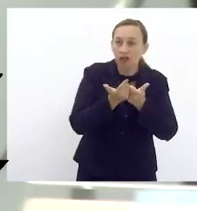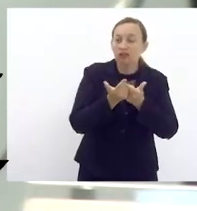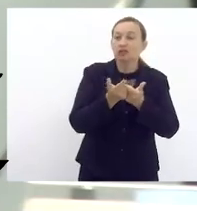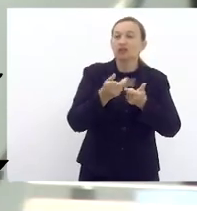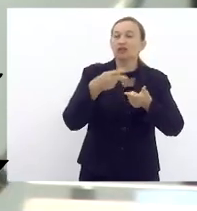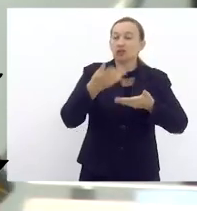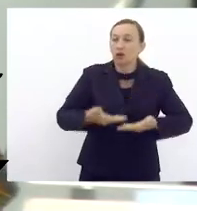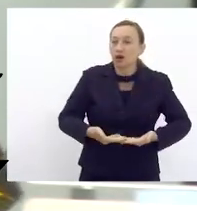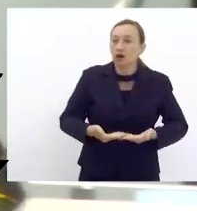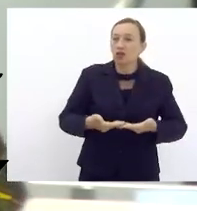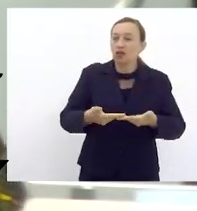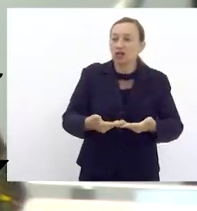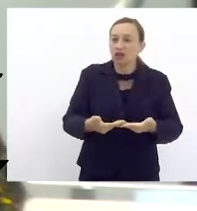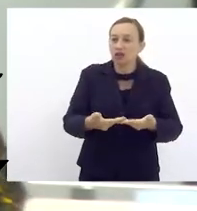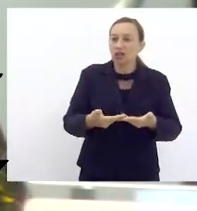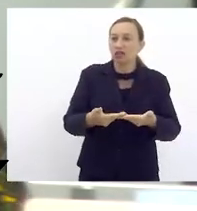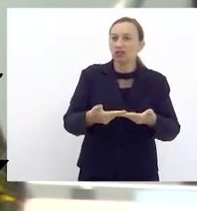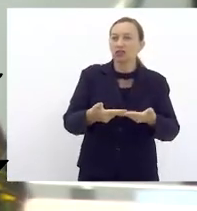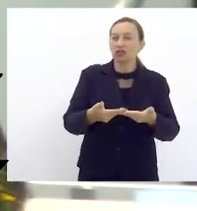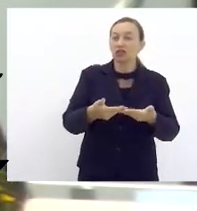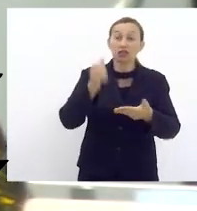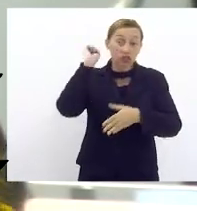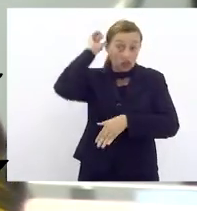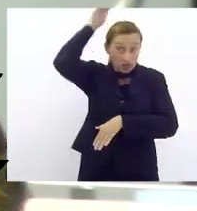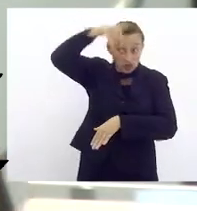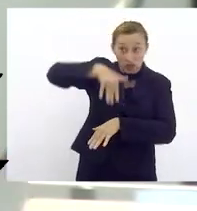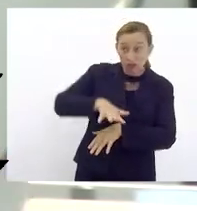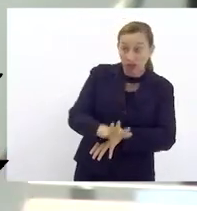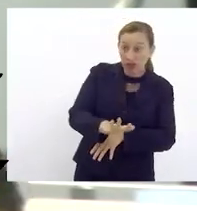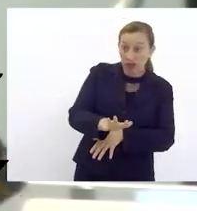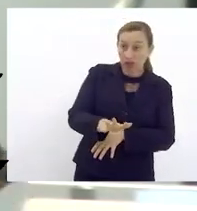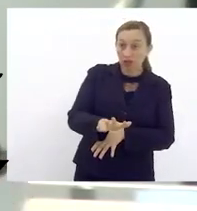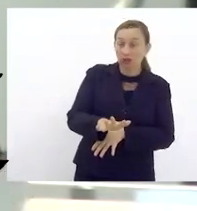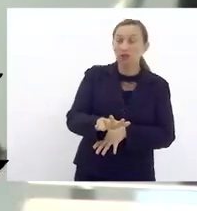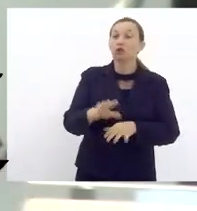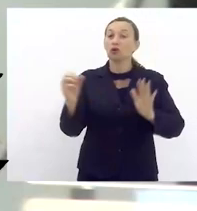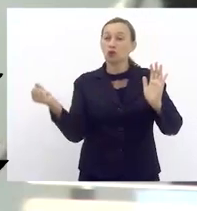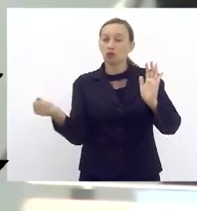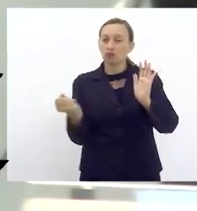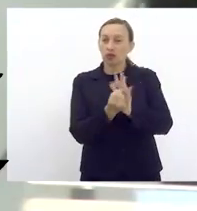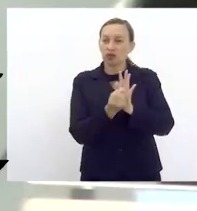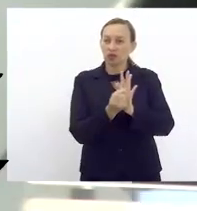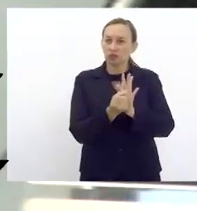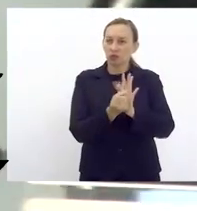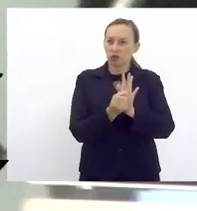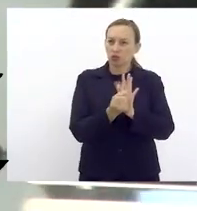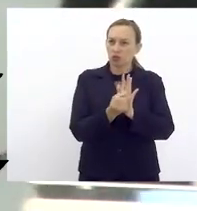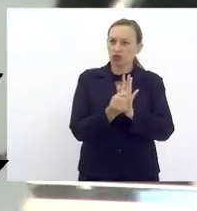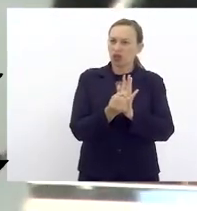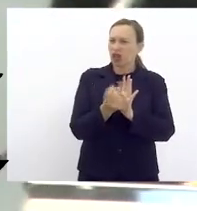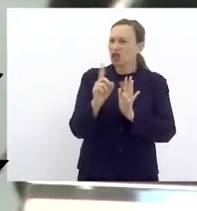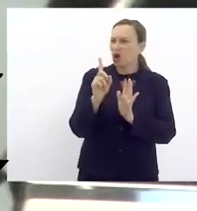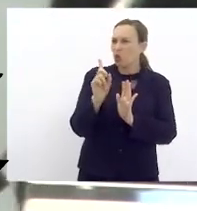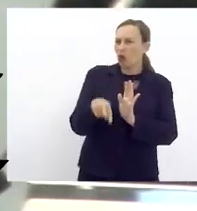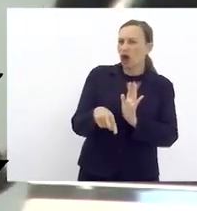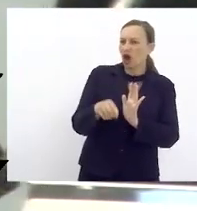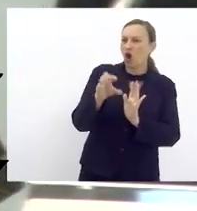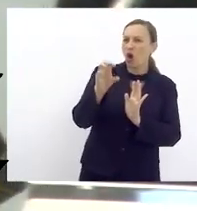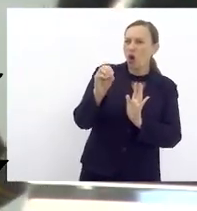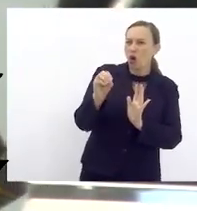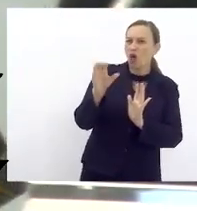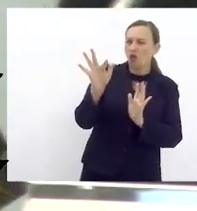as oferendas de Iemanjá podem ser tombadas como patrimônio imaterial Ora bolas Não é oferenda Iemanjá